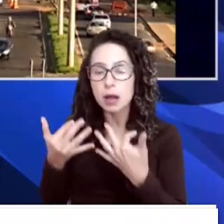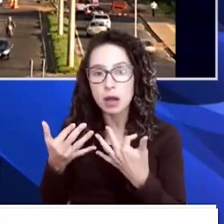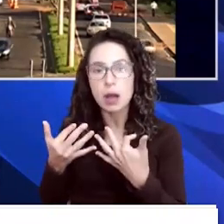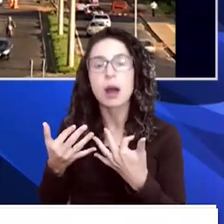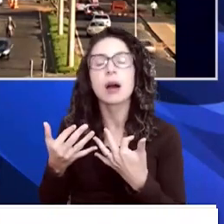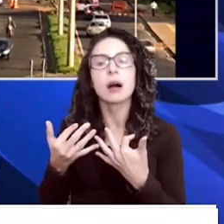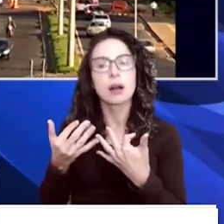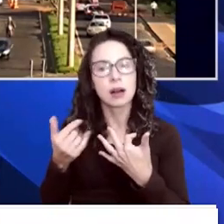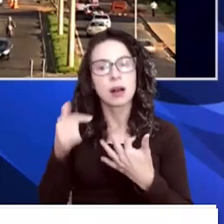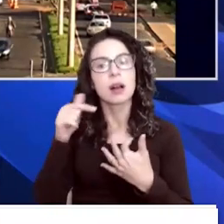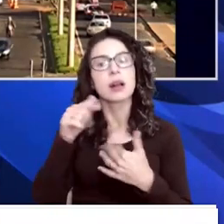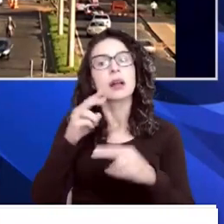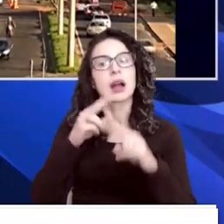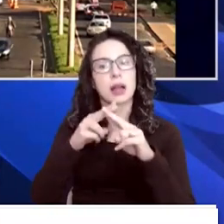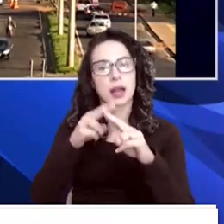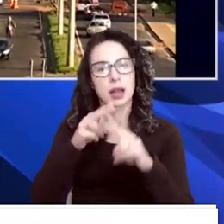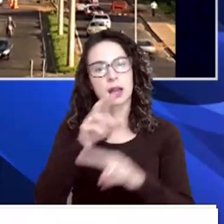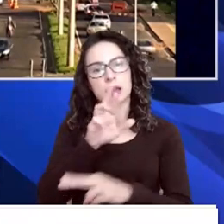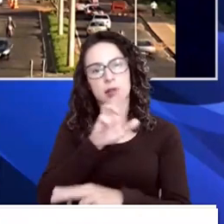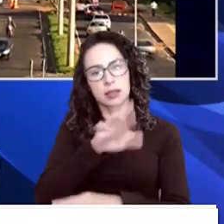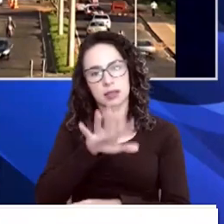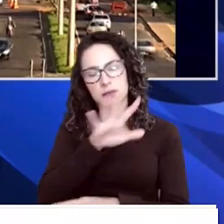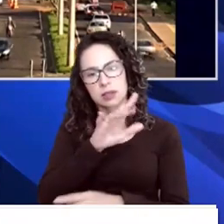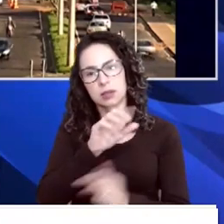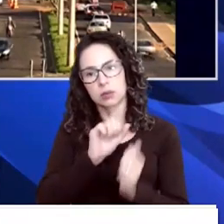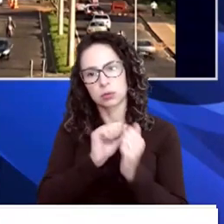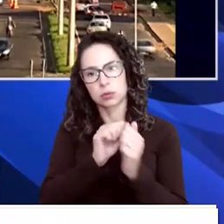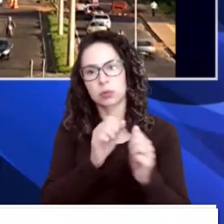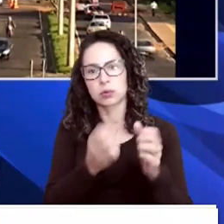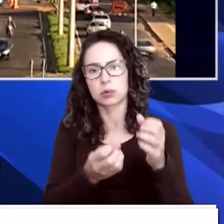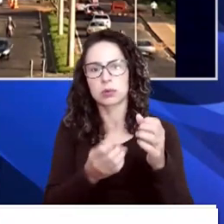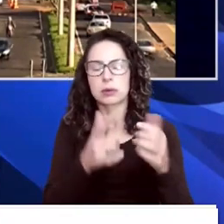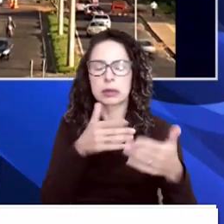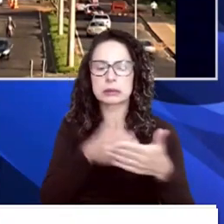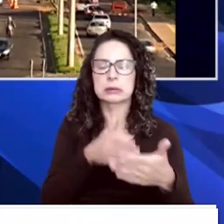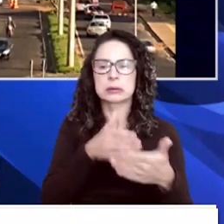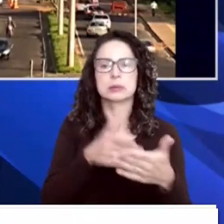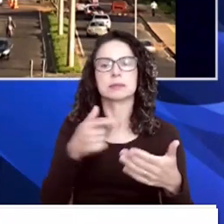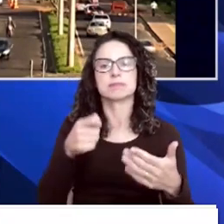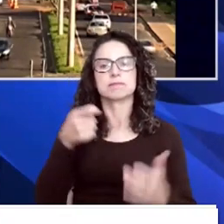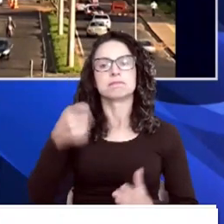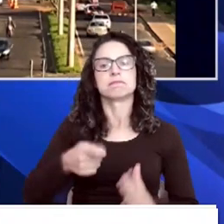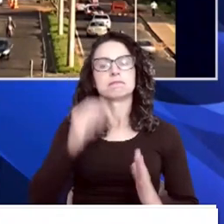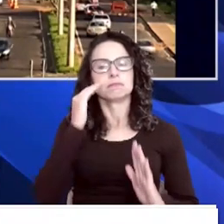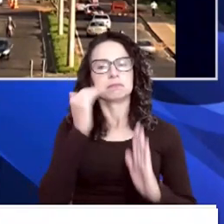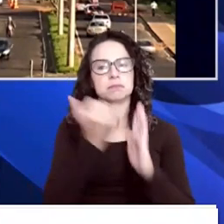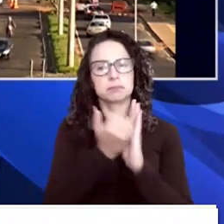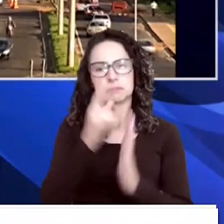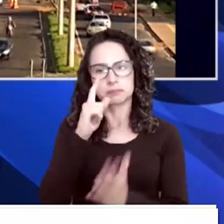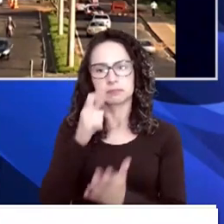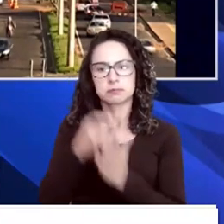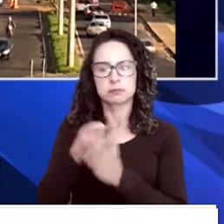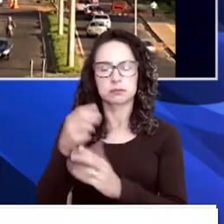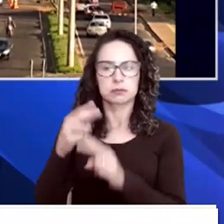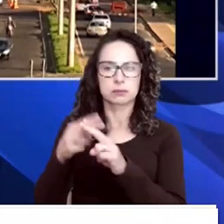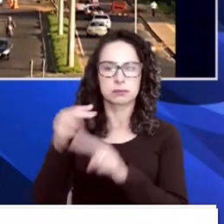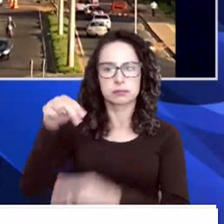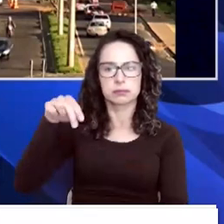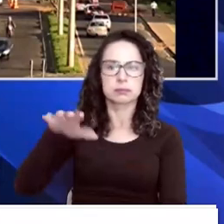Caixa Regional, que estava criando problemas, teve que acatar a decisão da Caixa Nacional